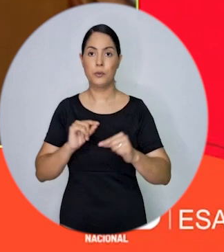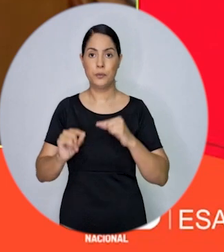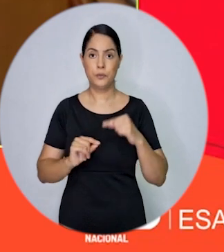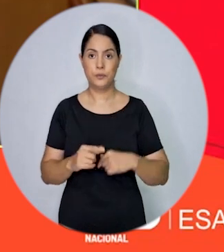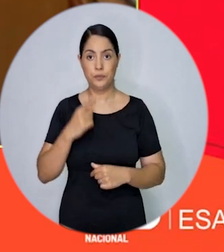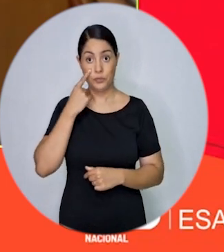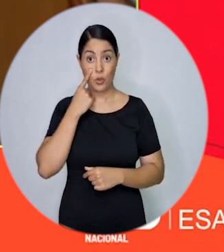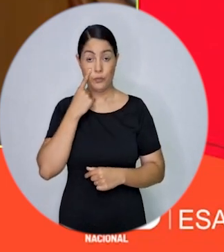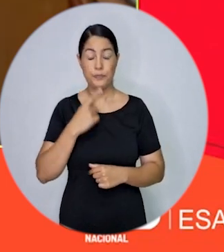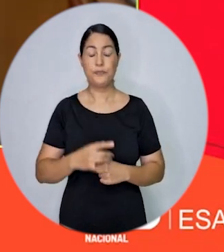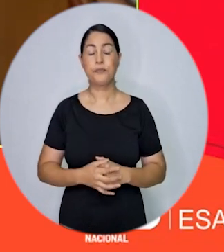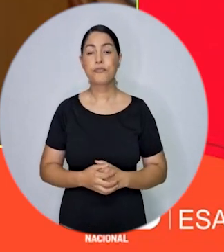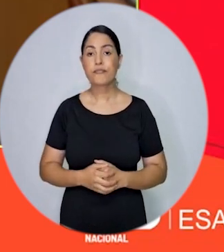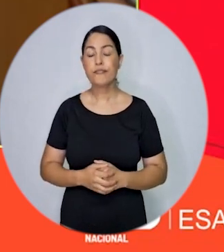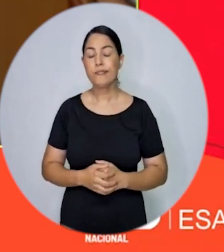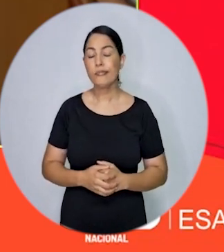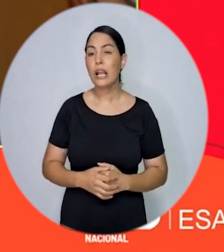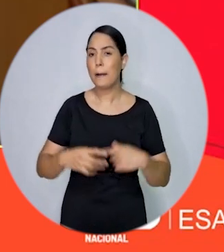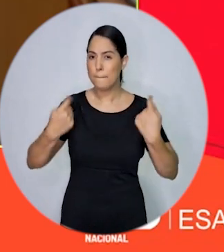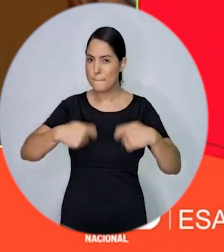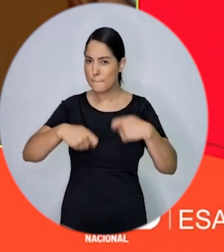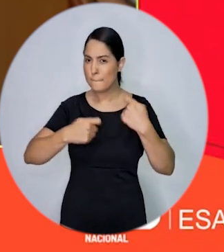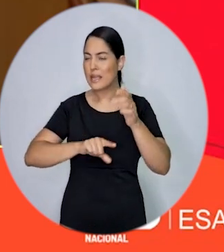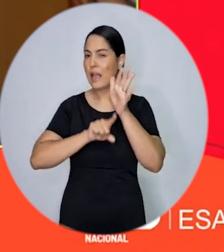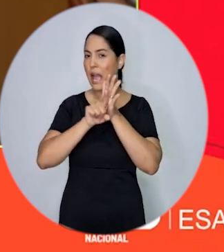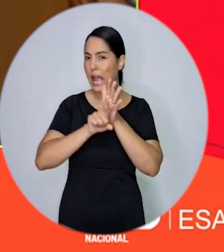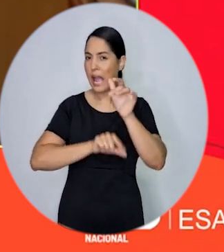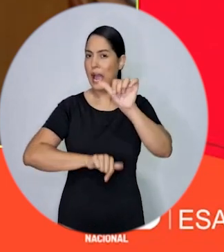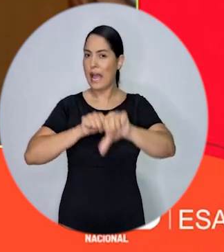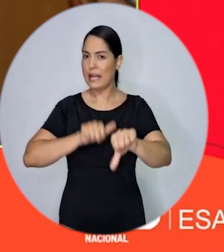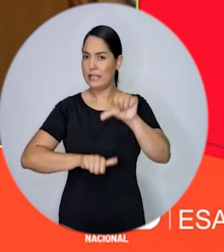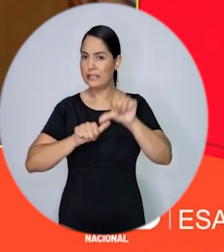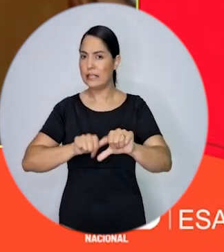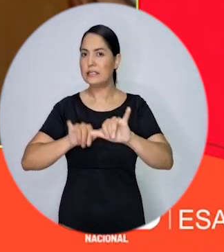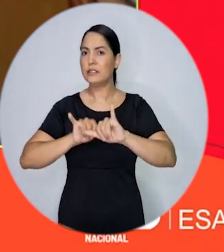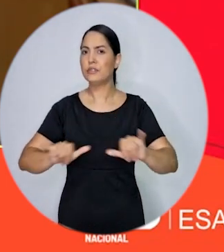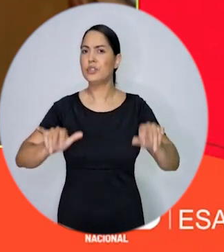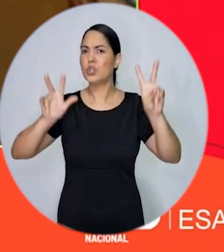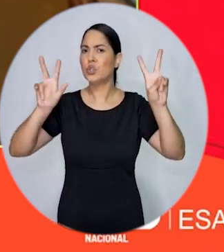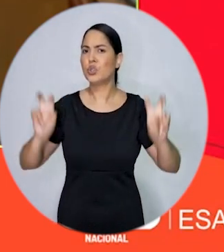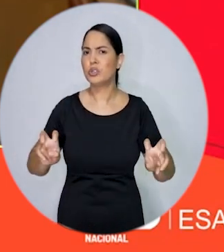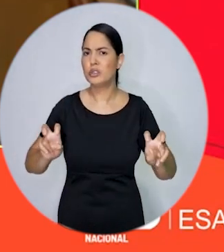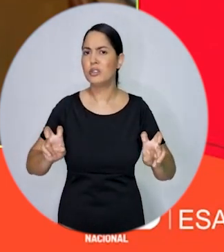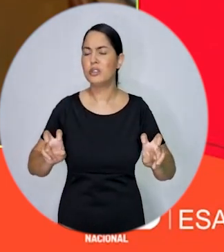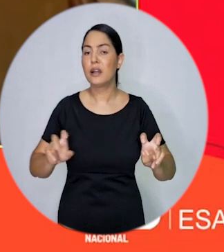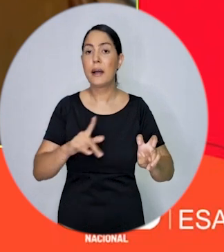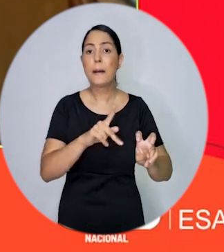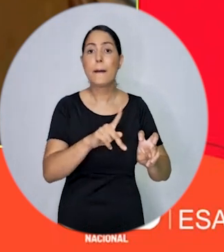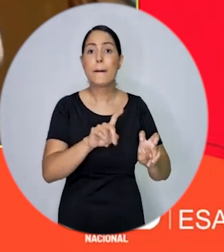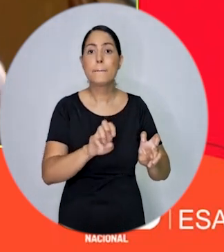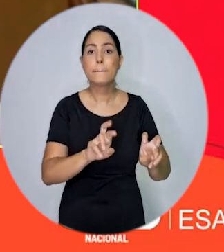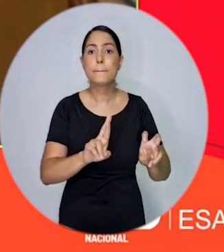Ele diz o seguinte: olha, eu tenho que analisar e fazer o que a gente chama de